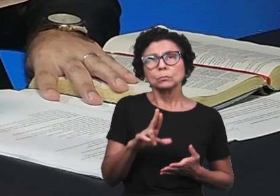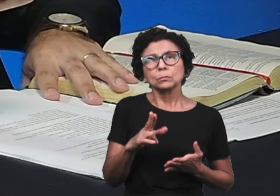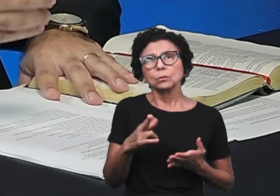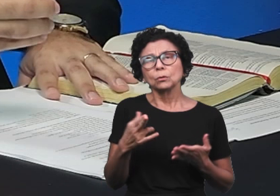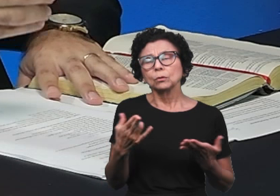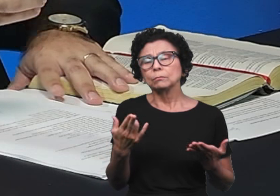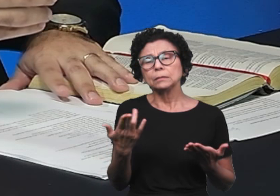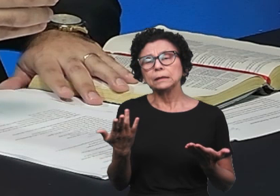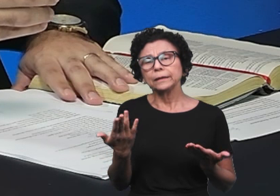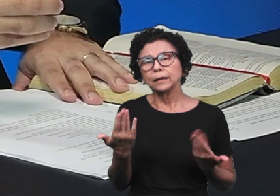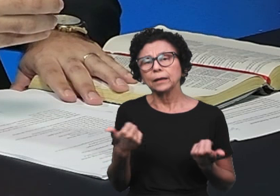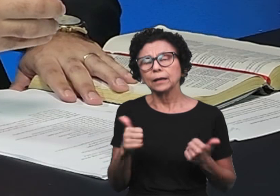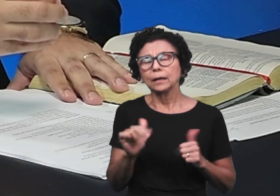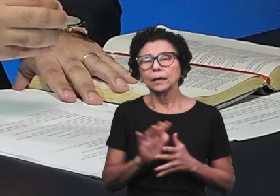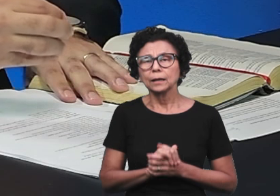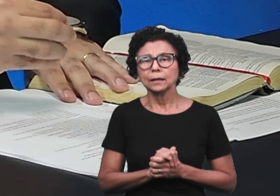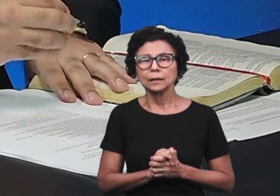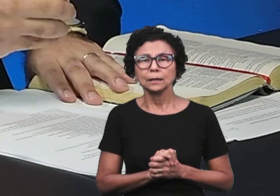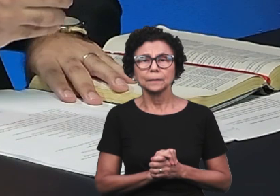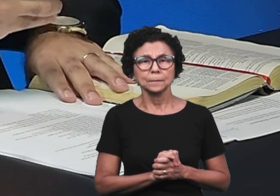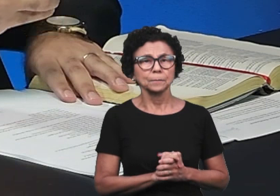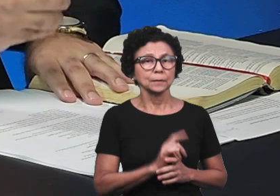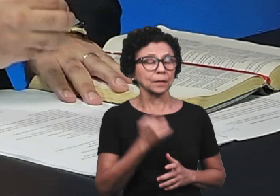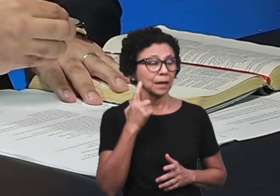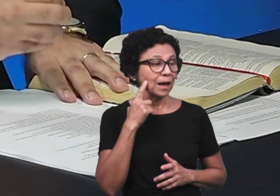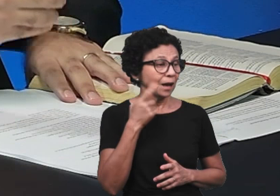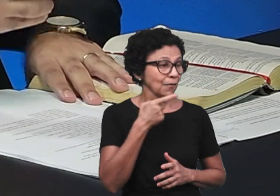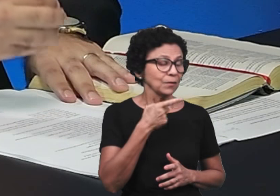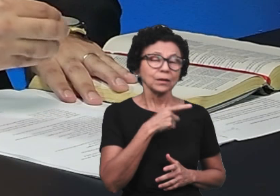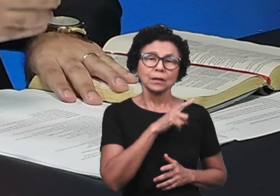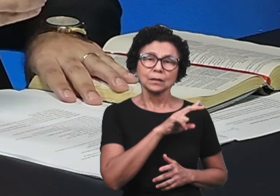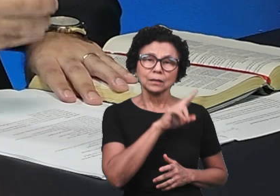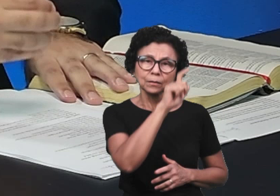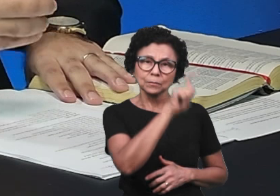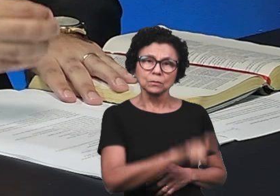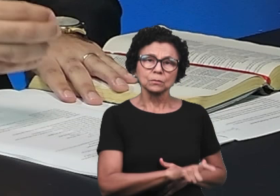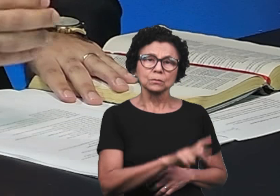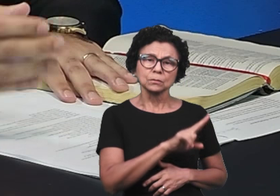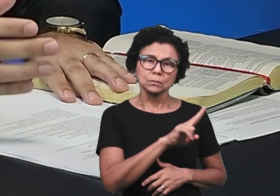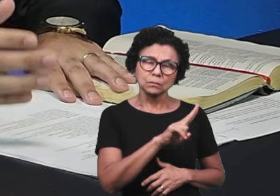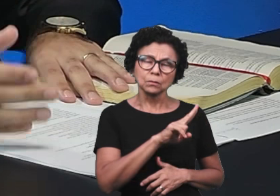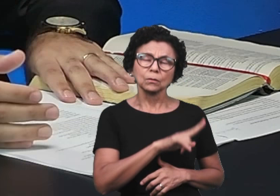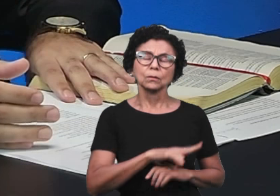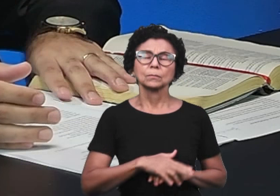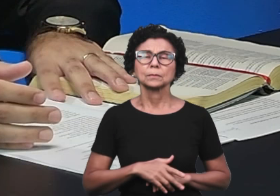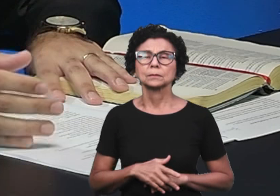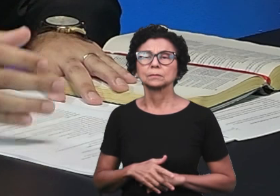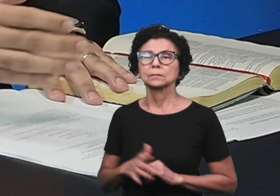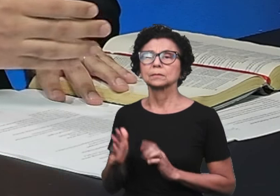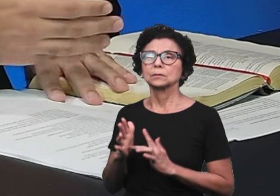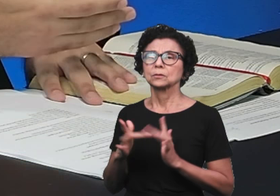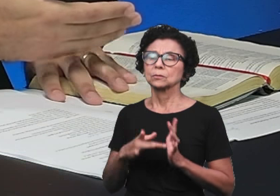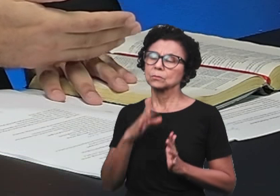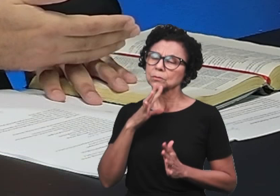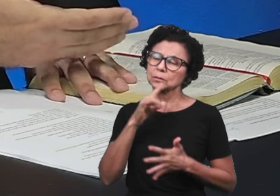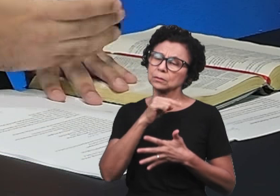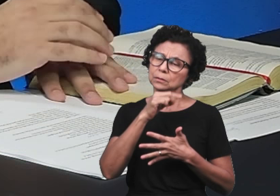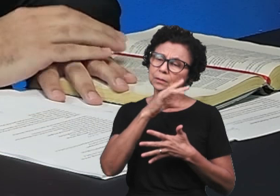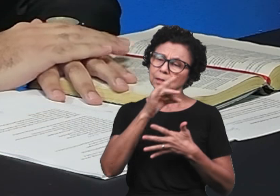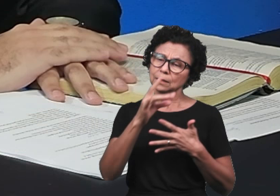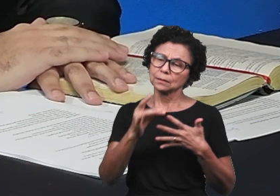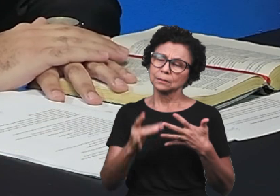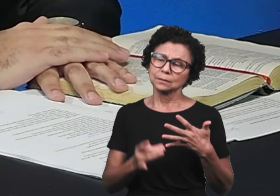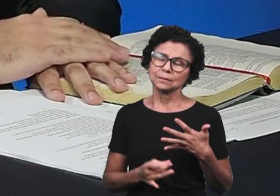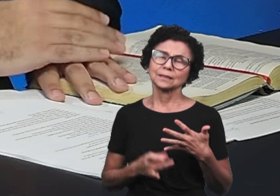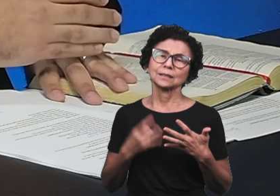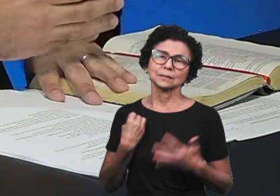a pessoa é identificada. E Jesus conhece cada detalhe da nossa vida, assim como conhecia de